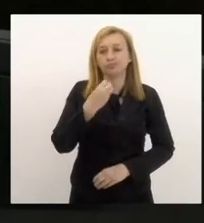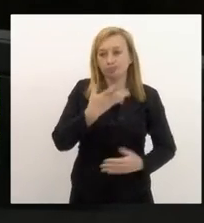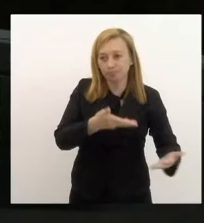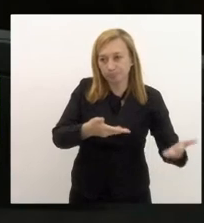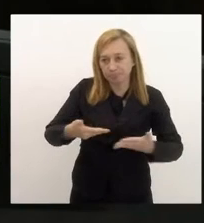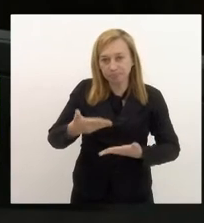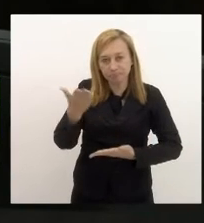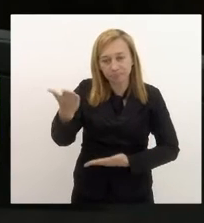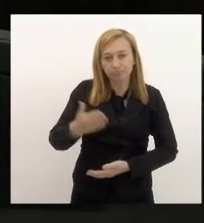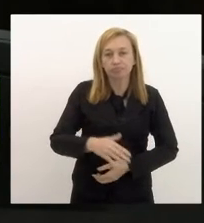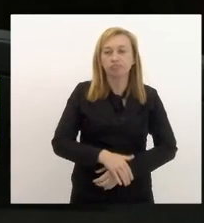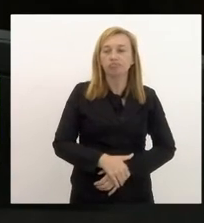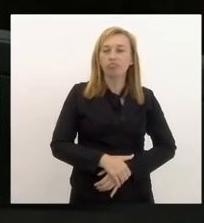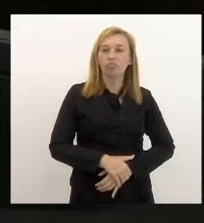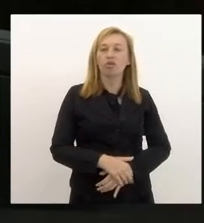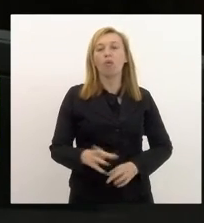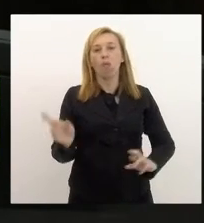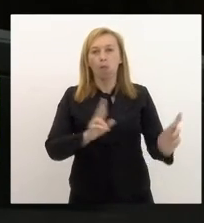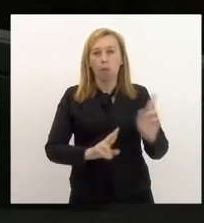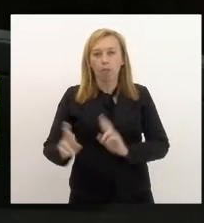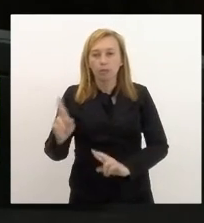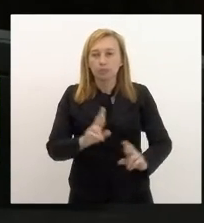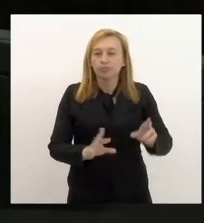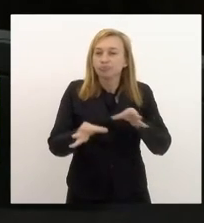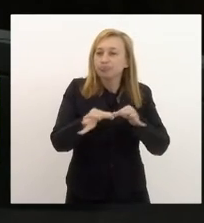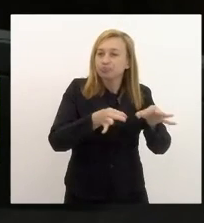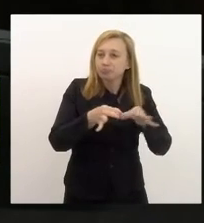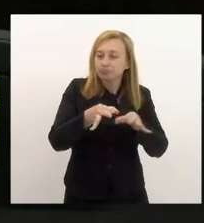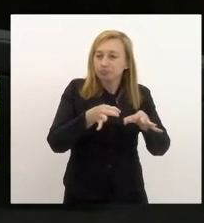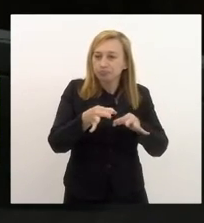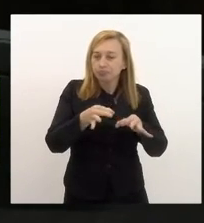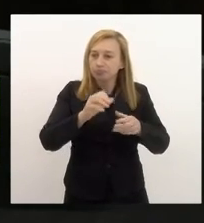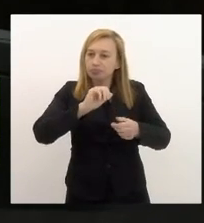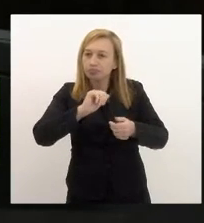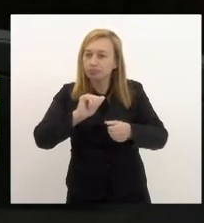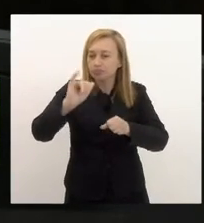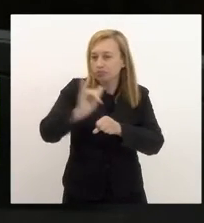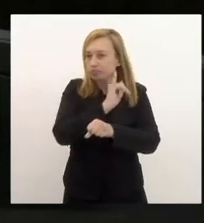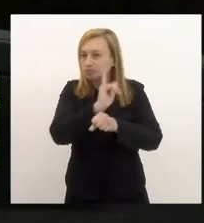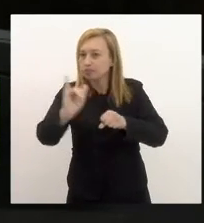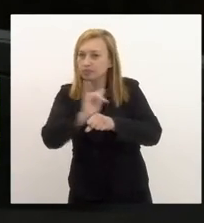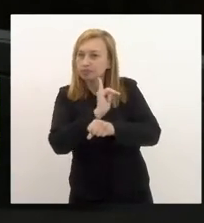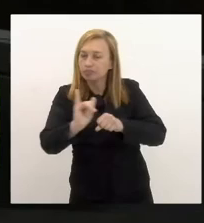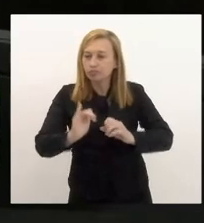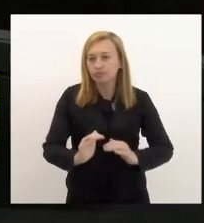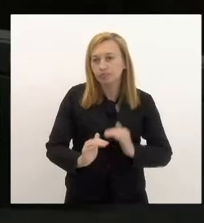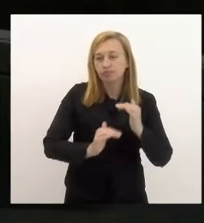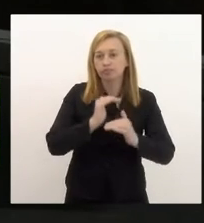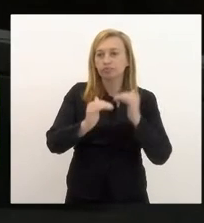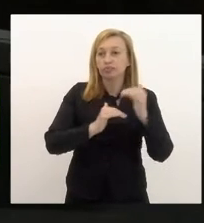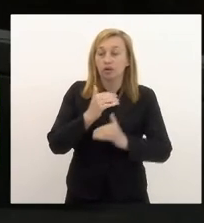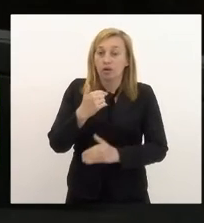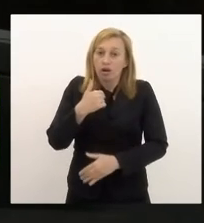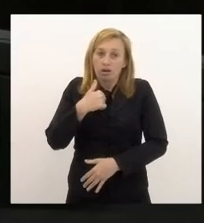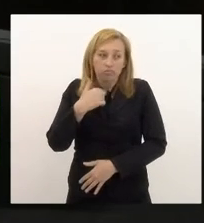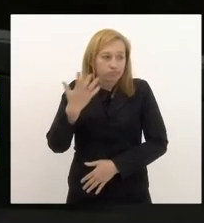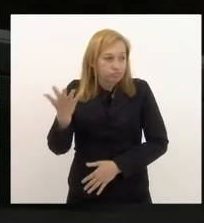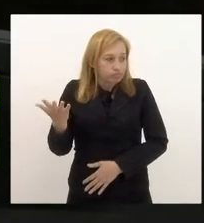recebê-la em com relação ao plano estratégico de desenvolvimento eu